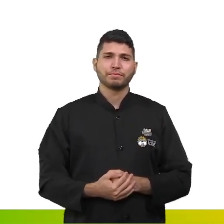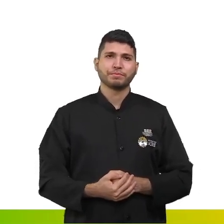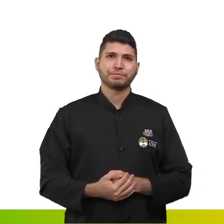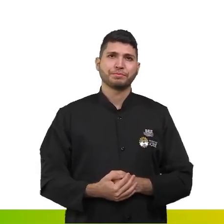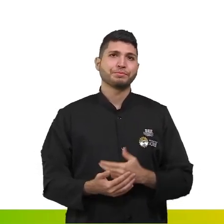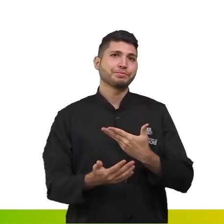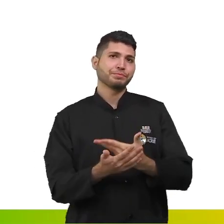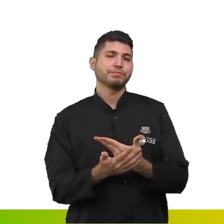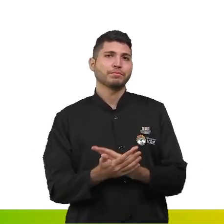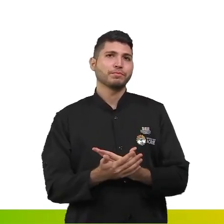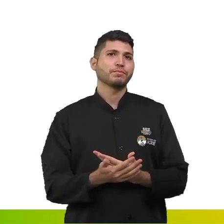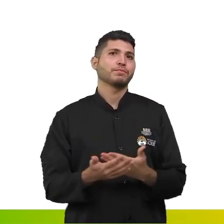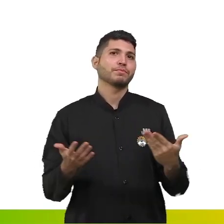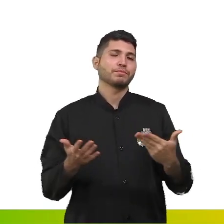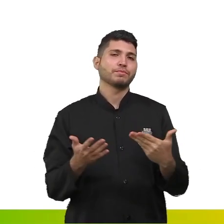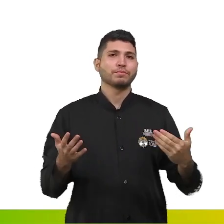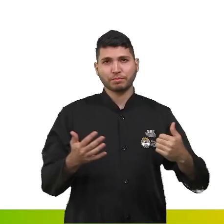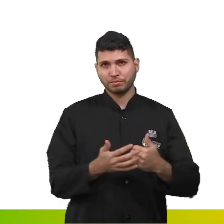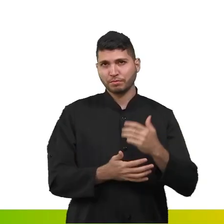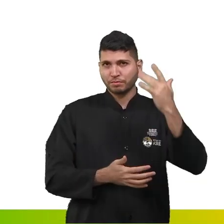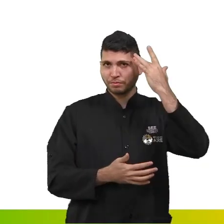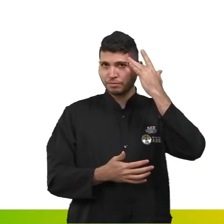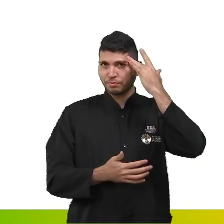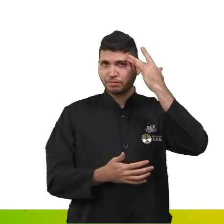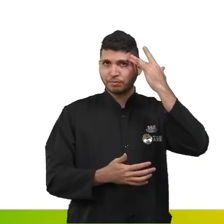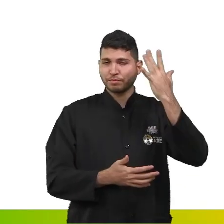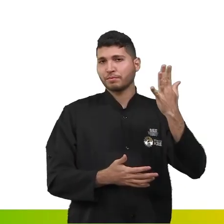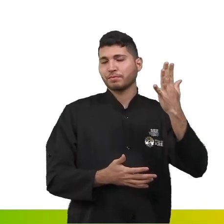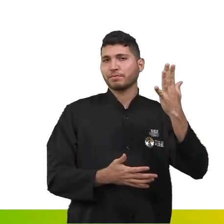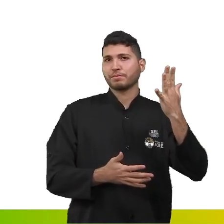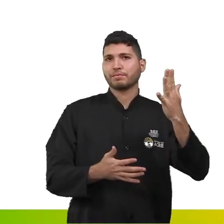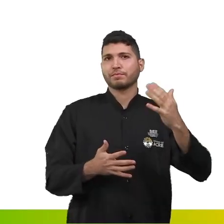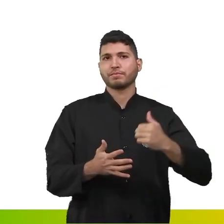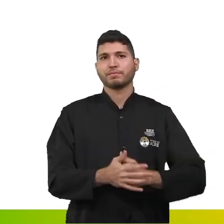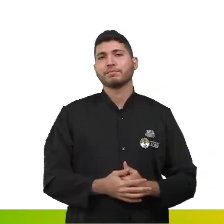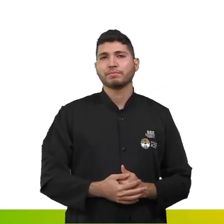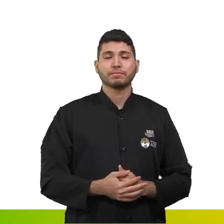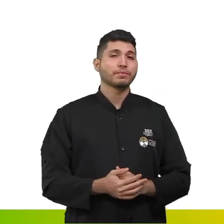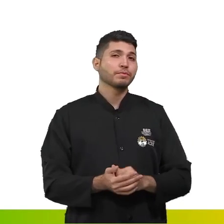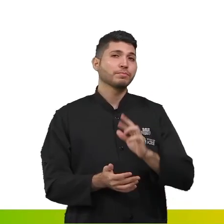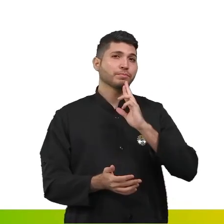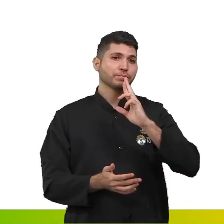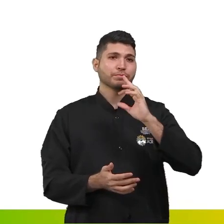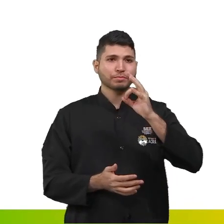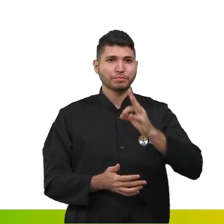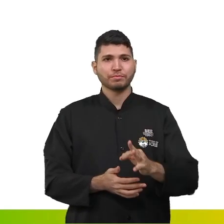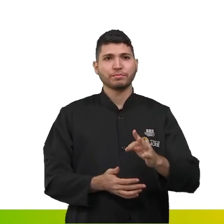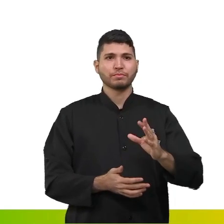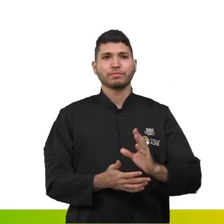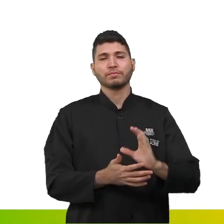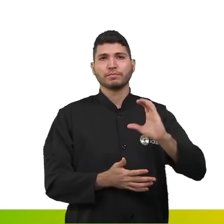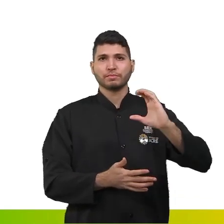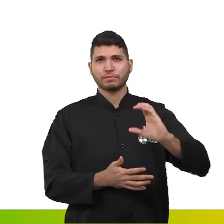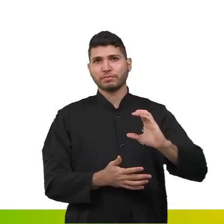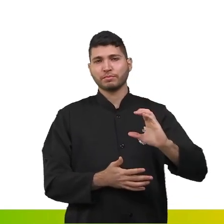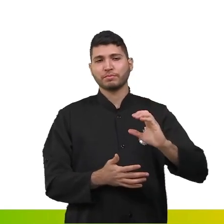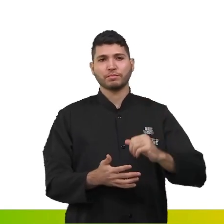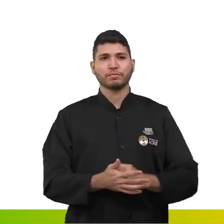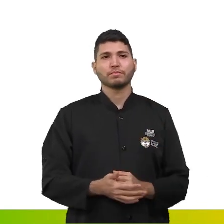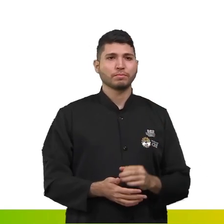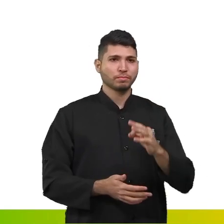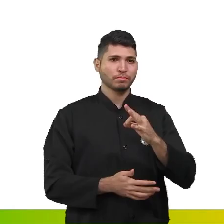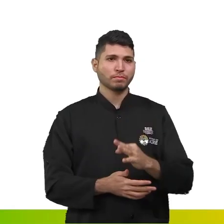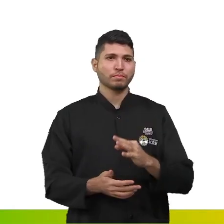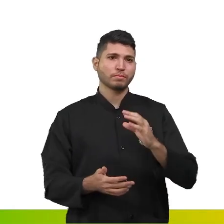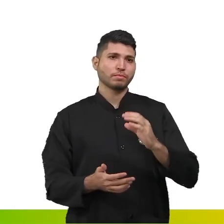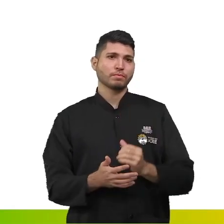do que vimos hoje, ficou fácil, não é? Qual é a alternativa correta, pessoal? Muito bem. Quem marcou a alternativa C está